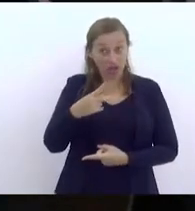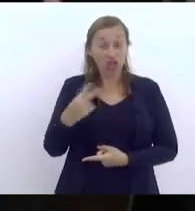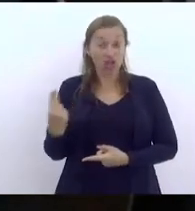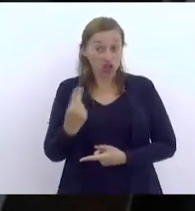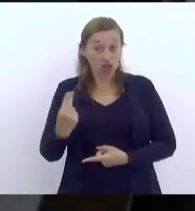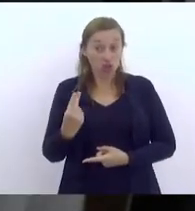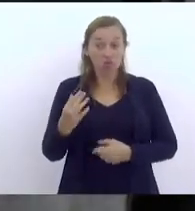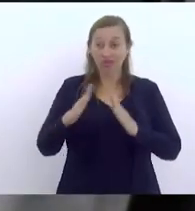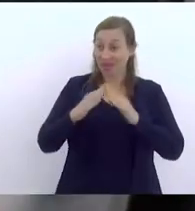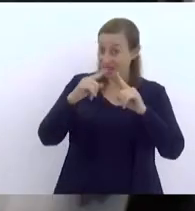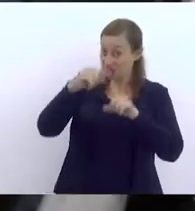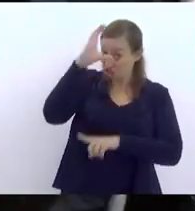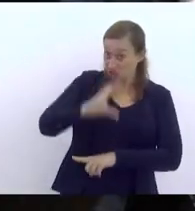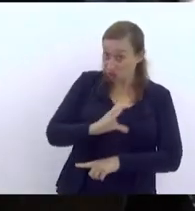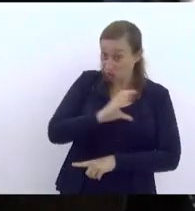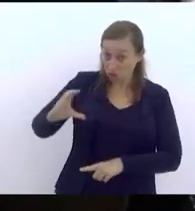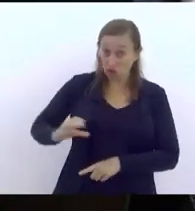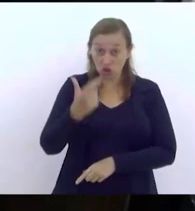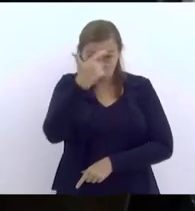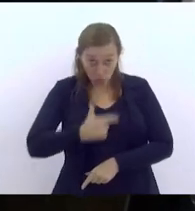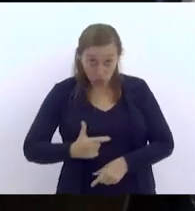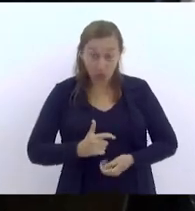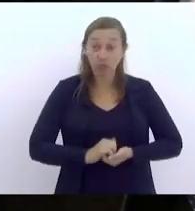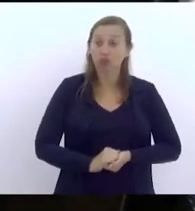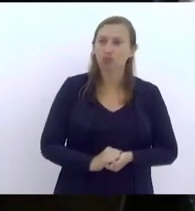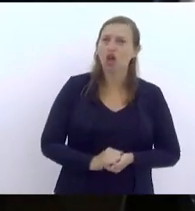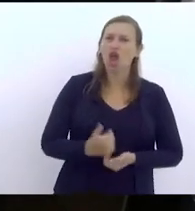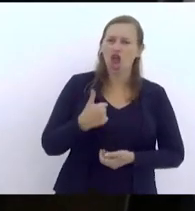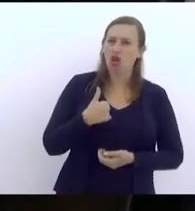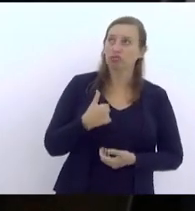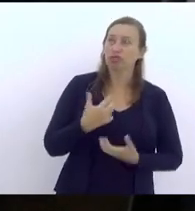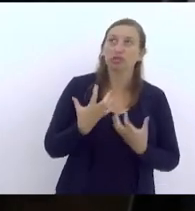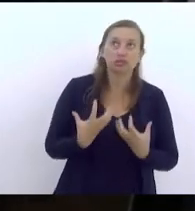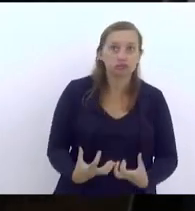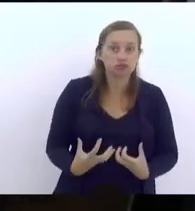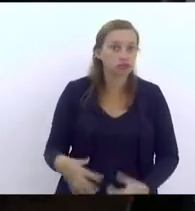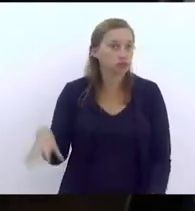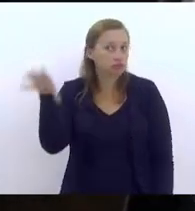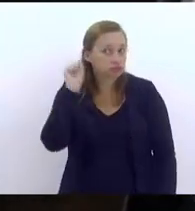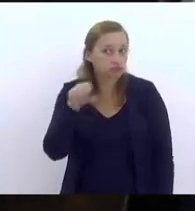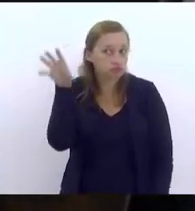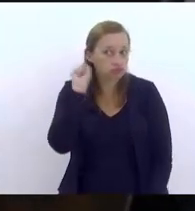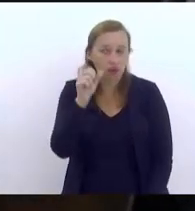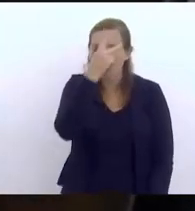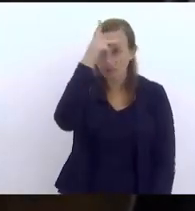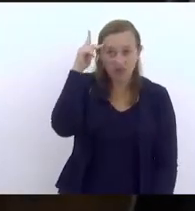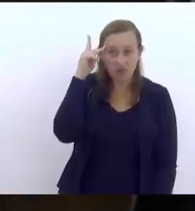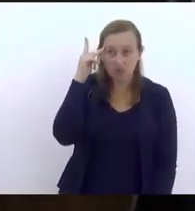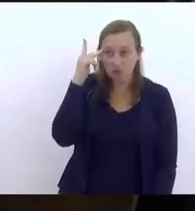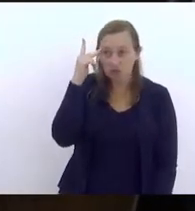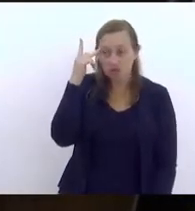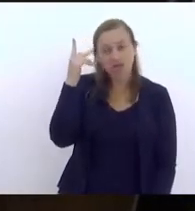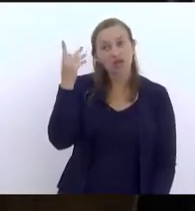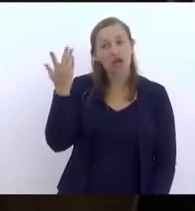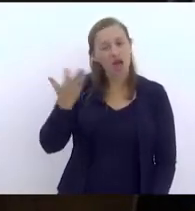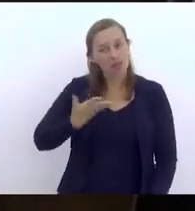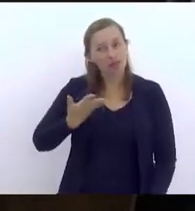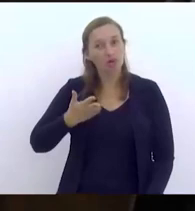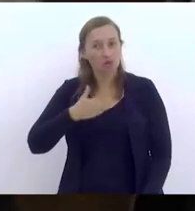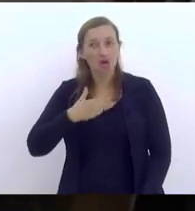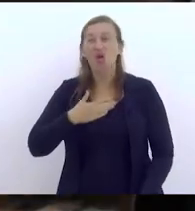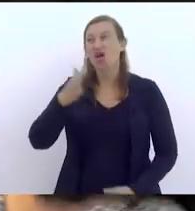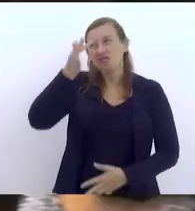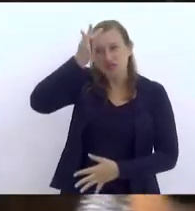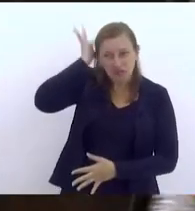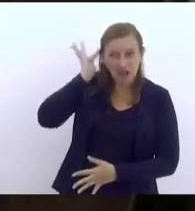Igreja Católica, como católico que sou, eu canso de ouvir de pessoas muito próximas a mim, pai, ô Fred,